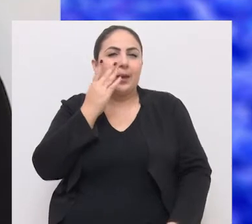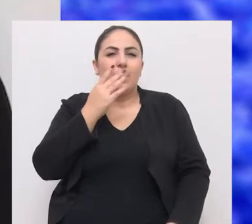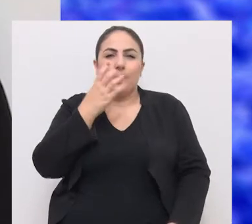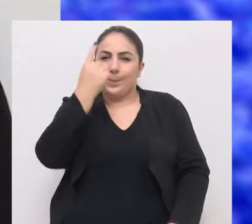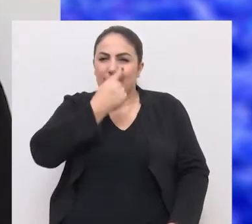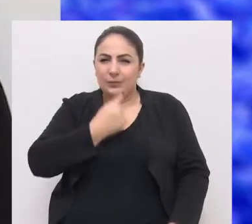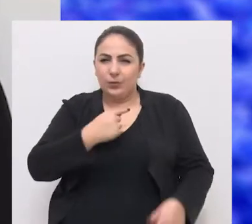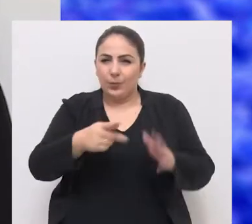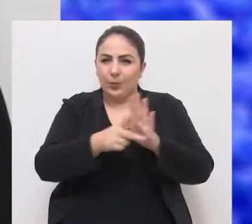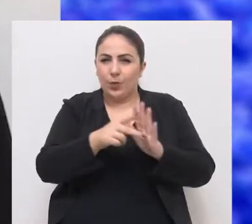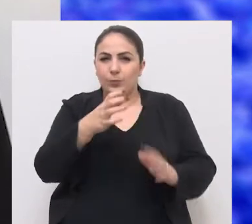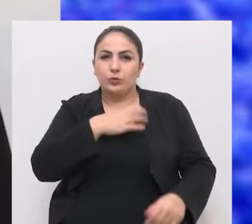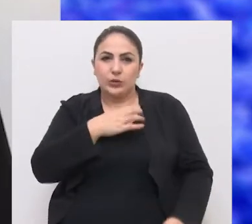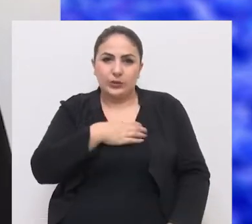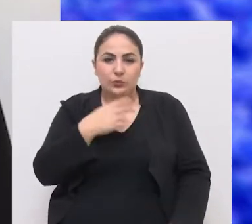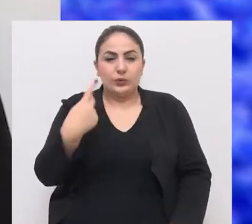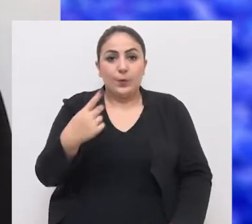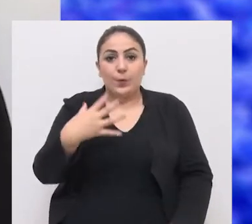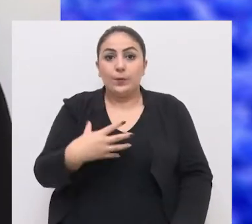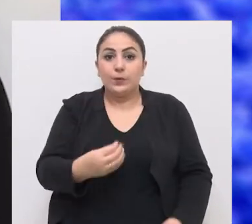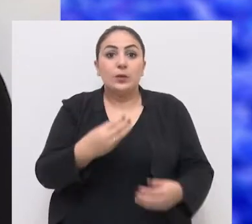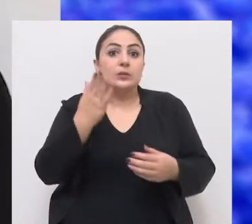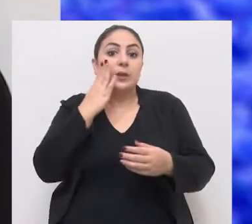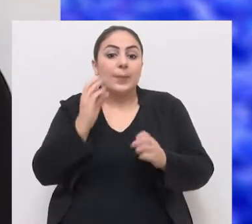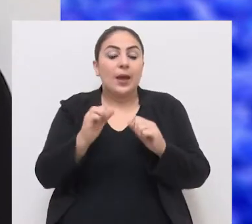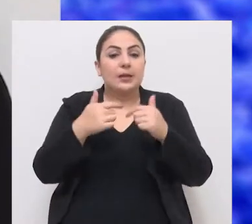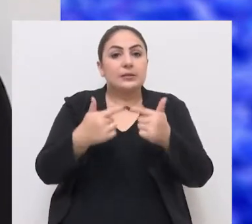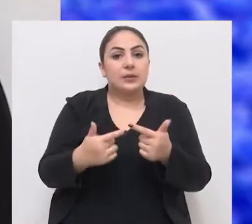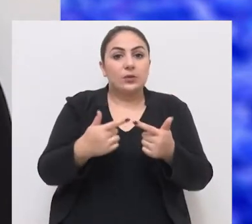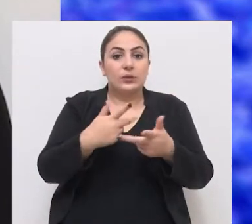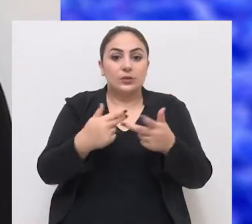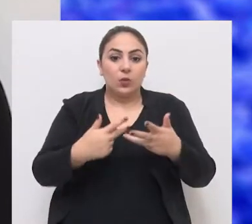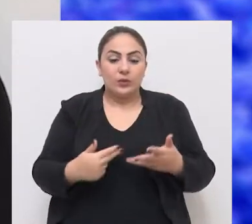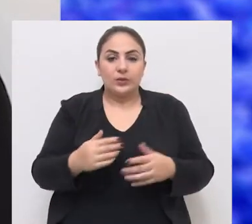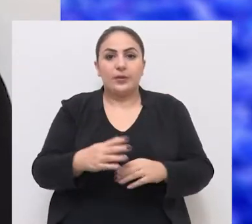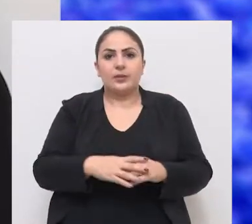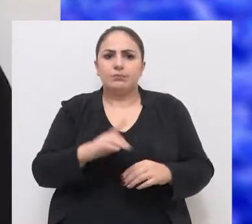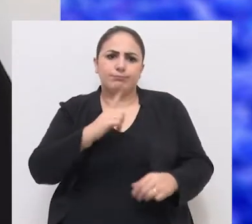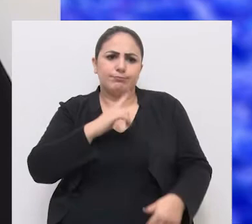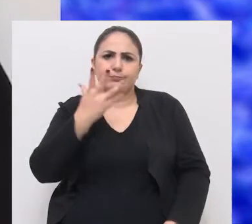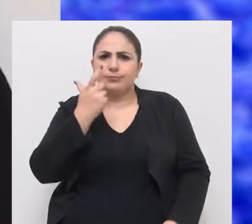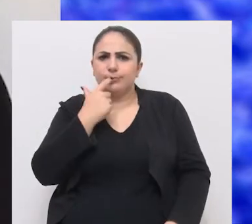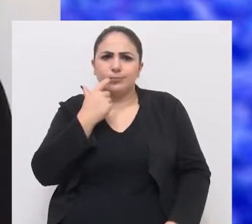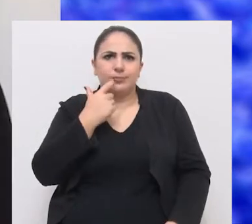o temperamento do seu filho, saber como ele reage diante das coisas. Tem crianças